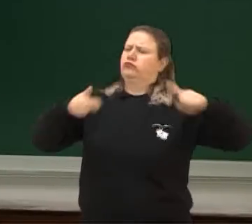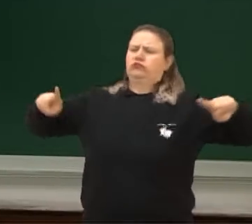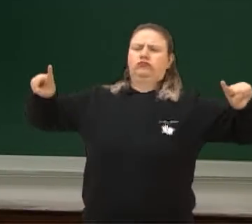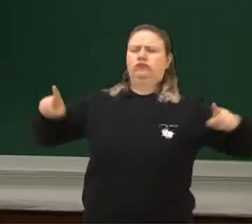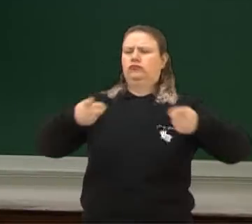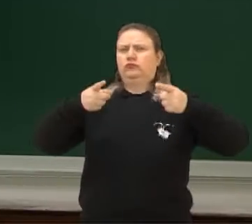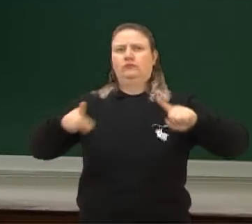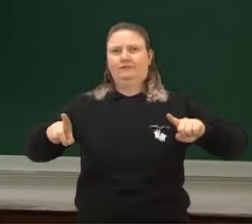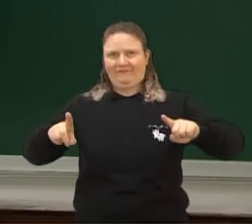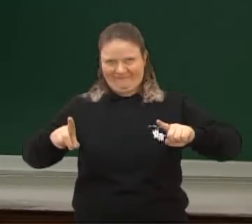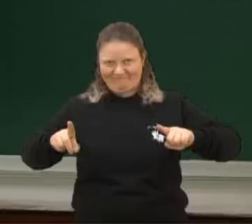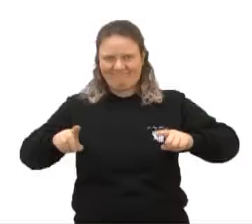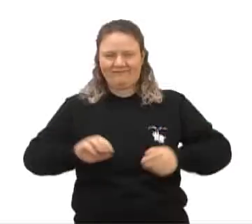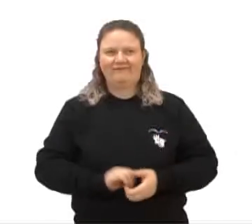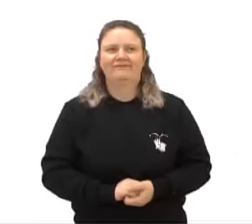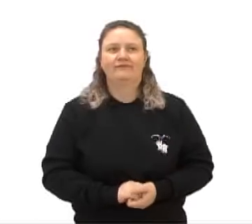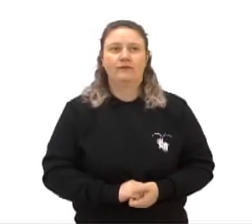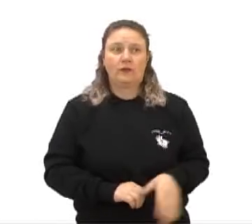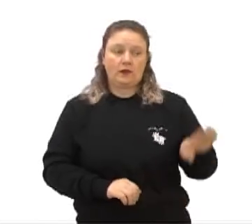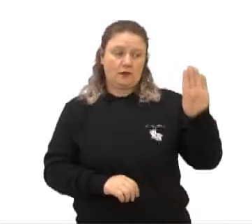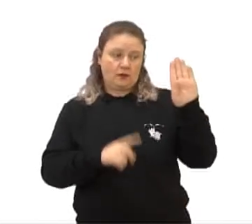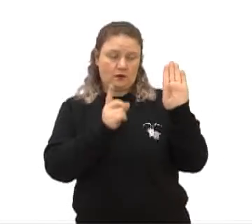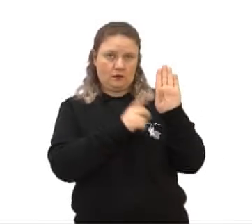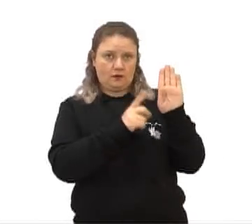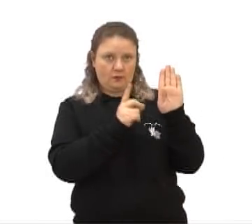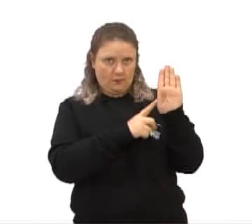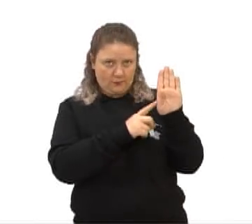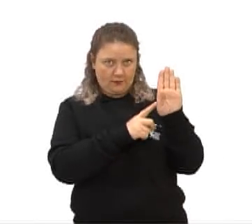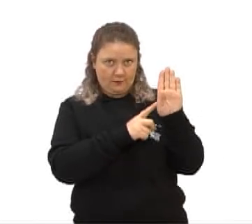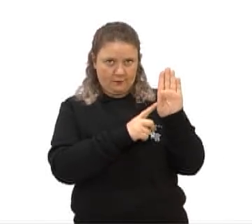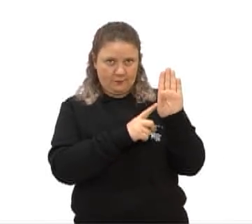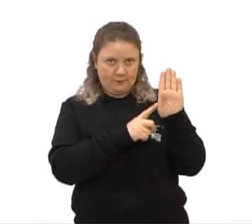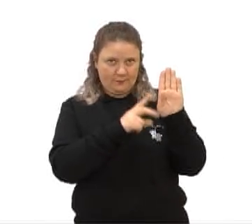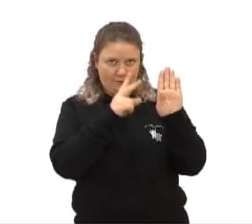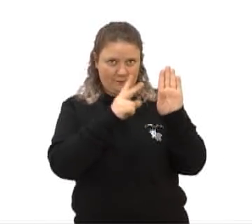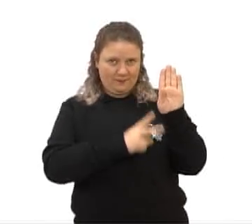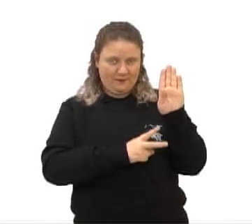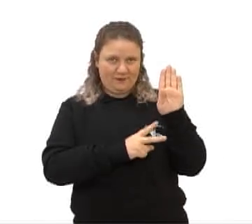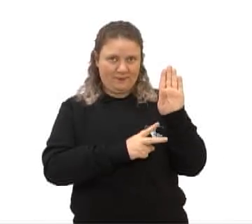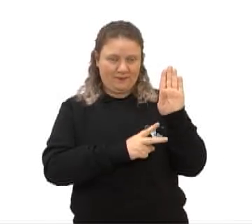orquestra. Letter B. Has your father been to